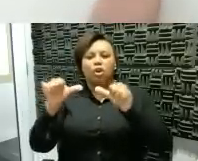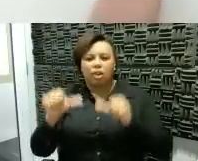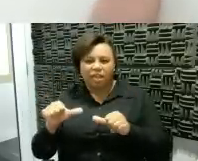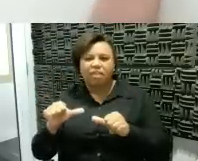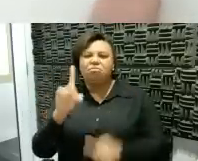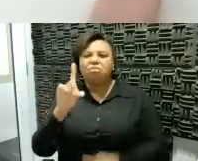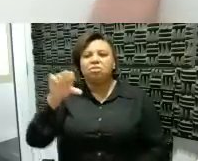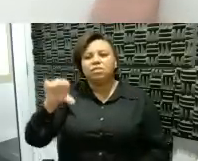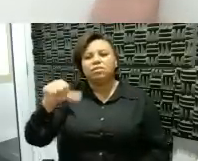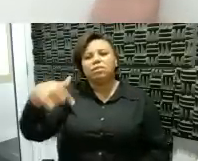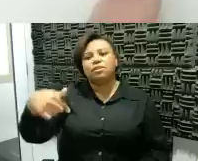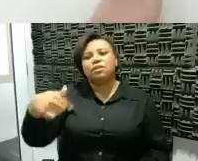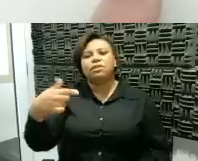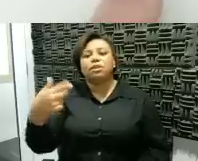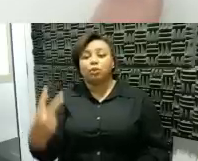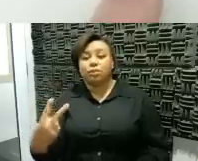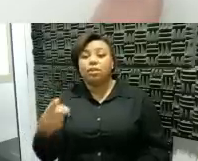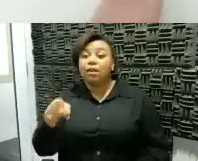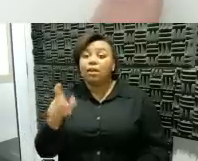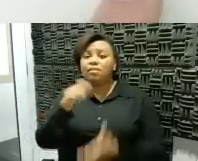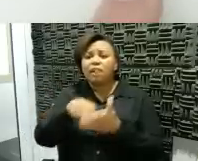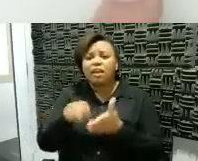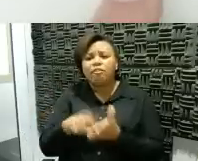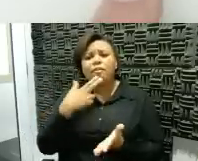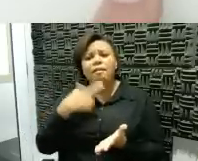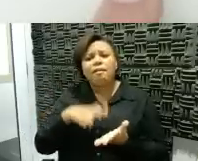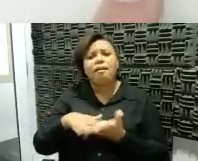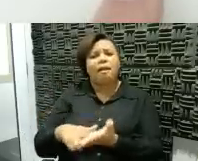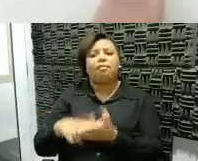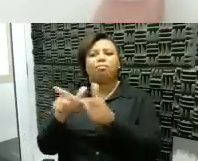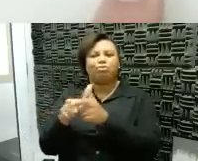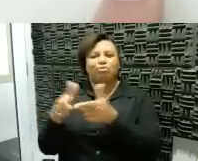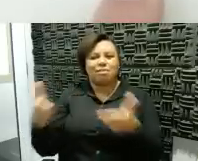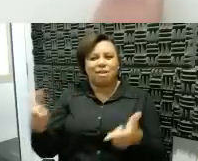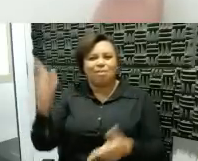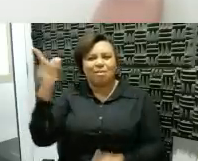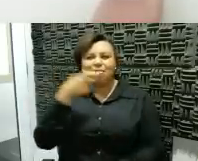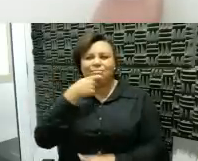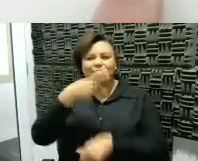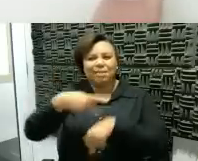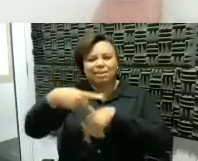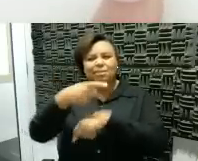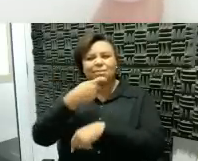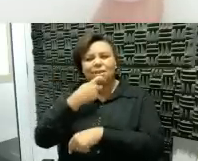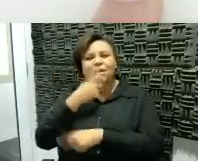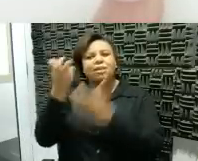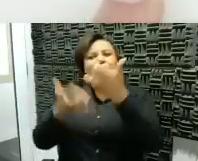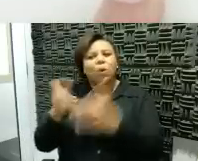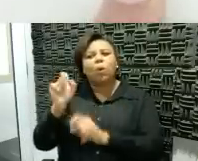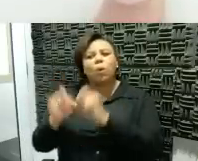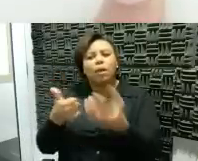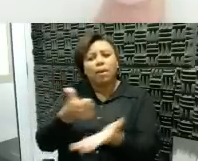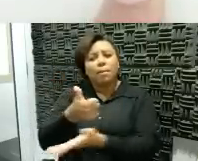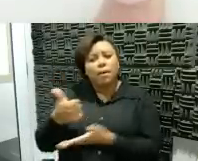em 1972 escreveu uma carta pro the guardian um jornal inglês dizendo basicamente estamos aqui né